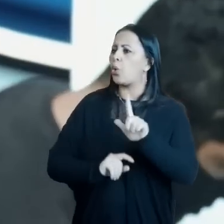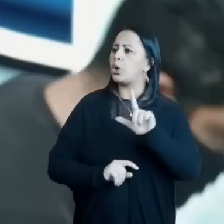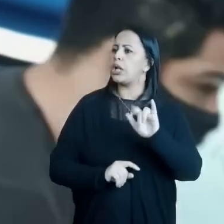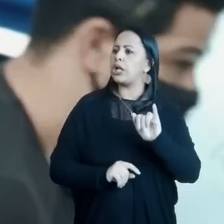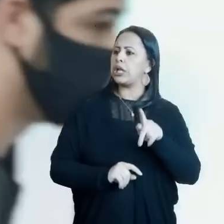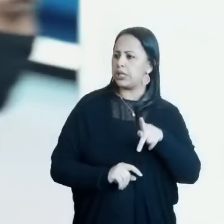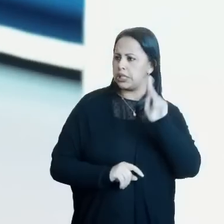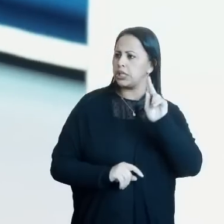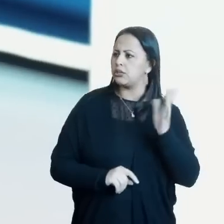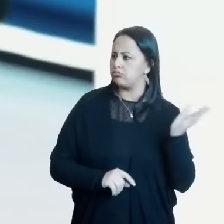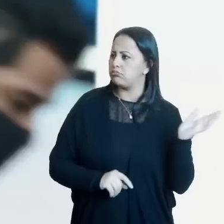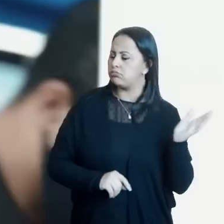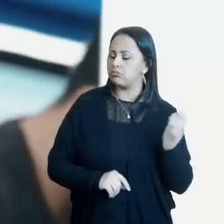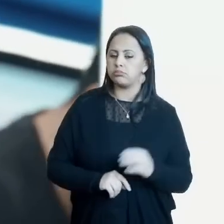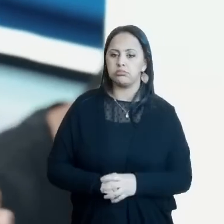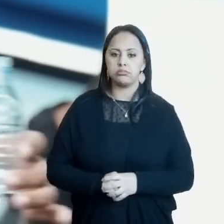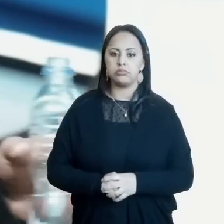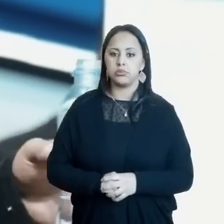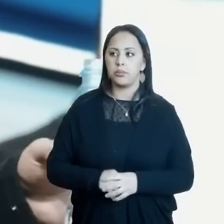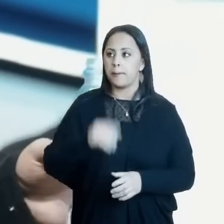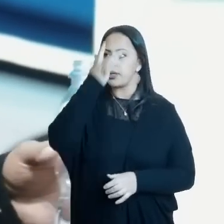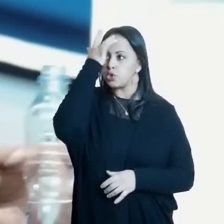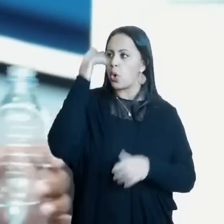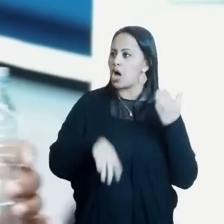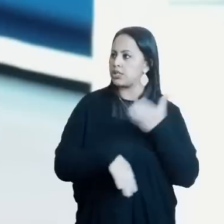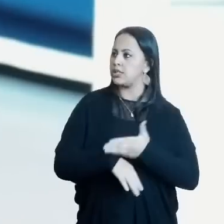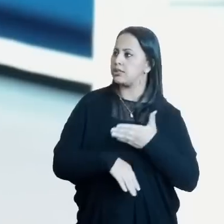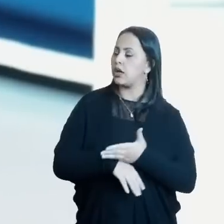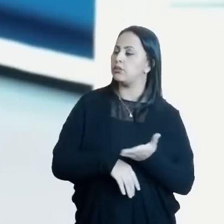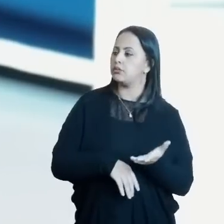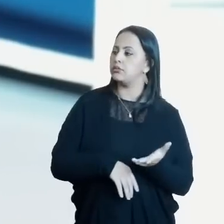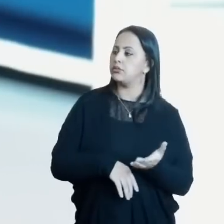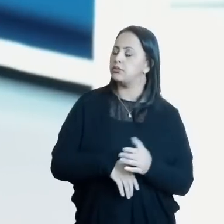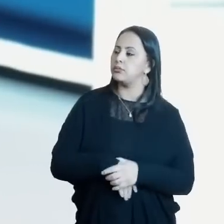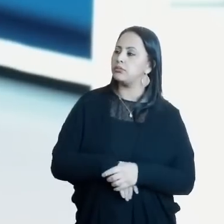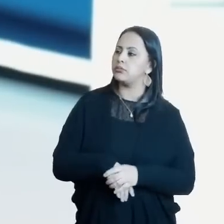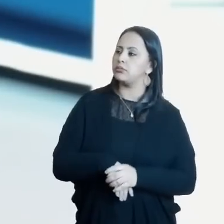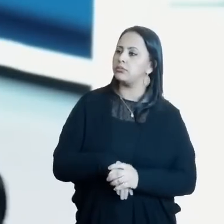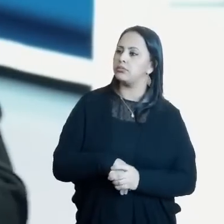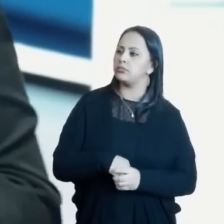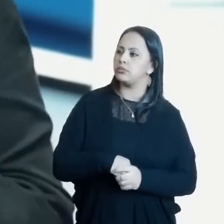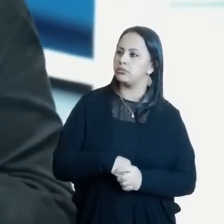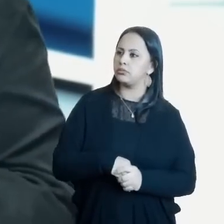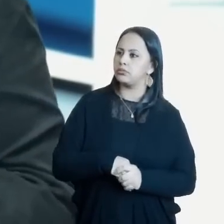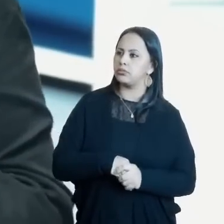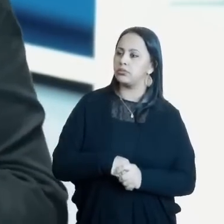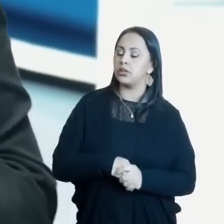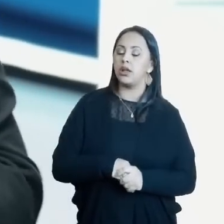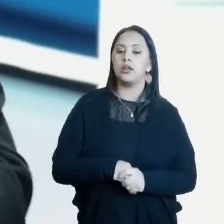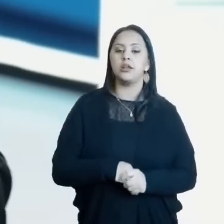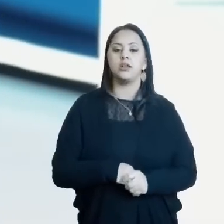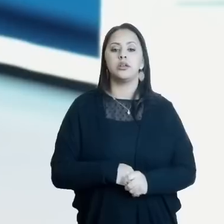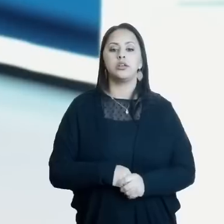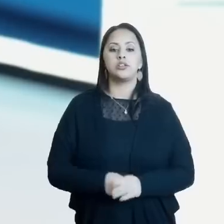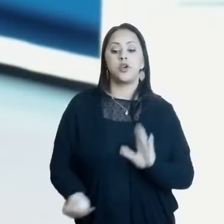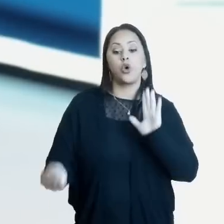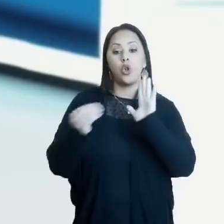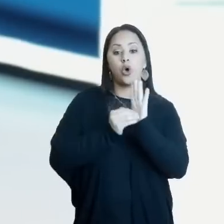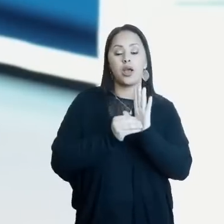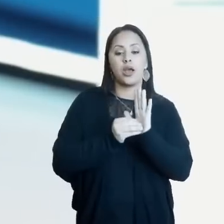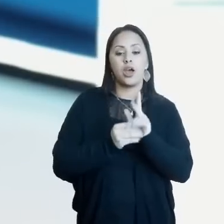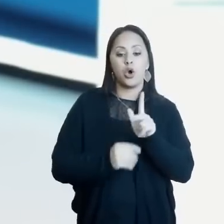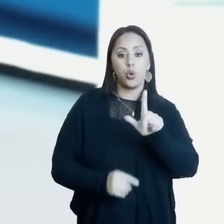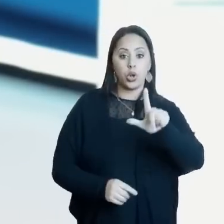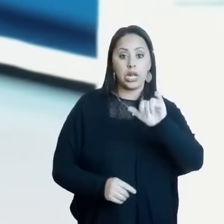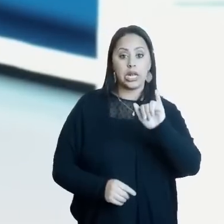poder acessar lá, que é bom. Para acessar o Drive. Tá vindo. Dentro do grupo Telegram, a gente coloca lá o link da